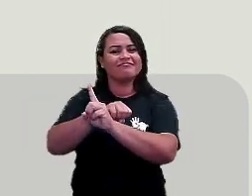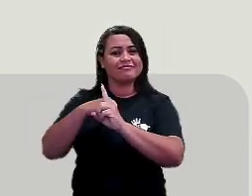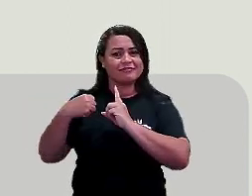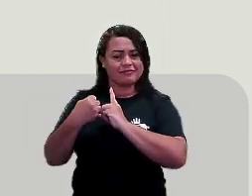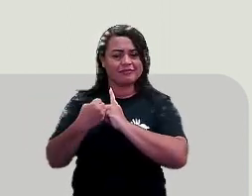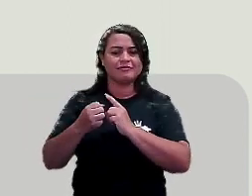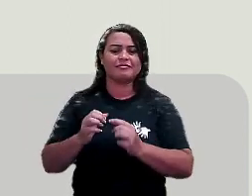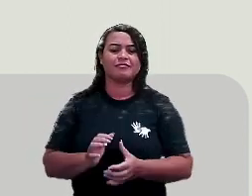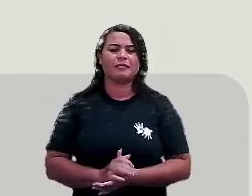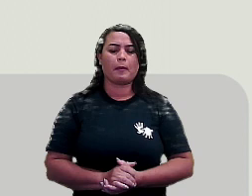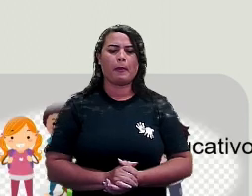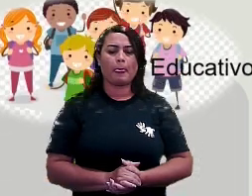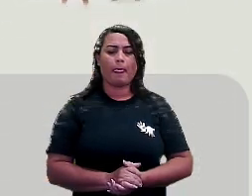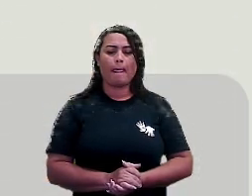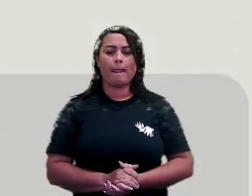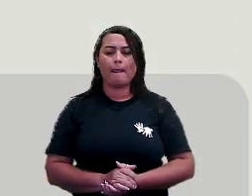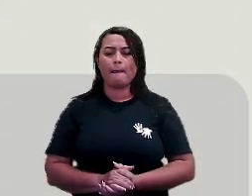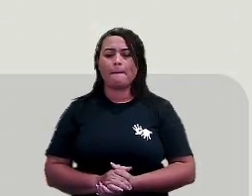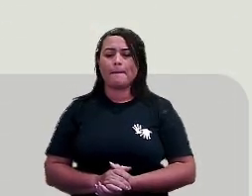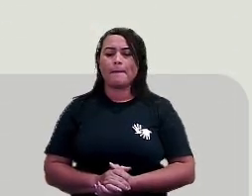social.